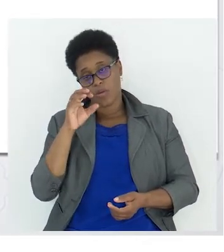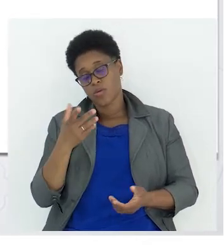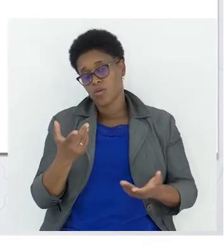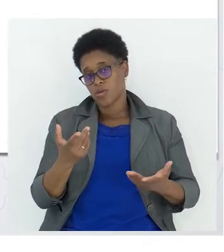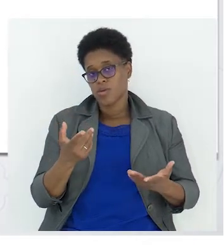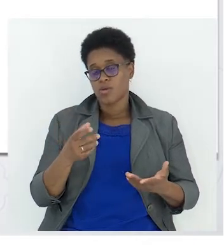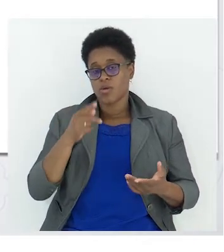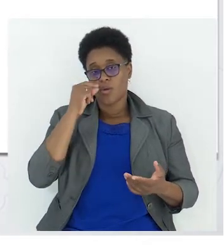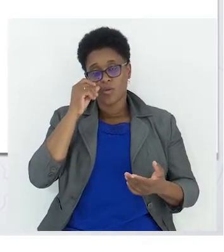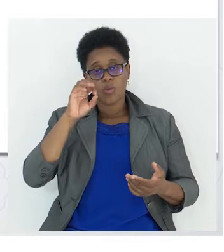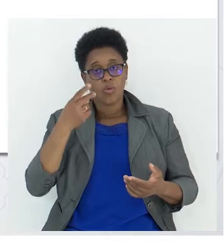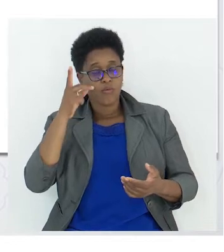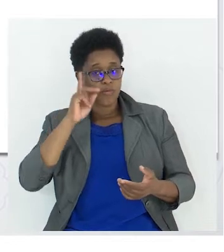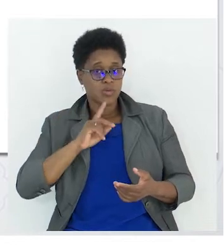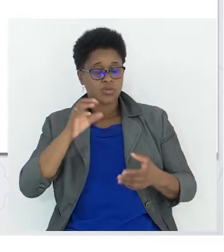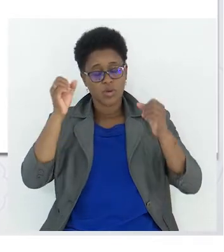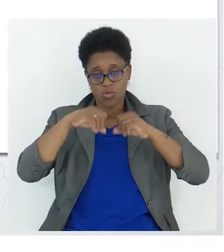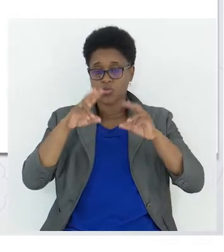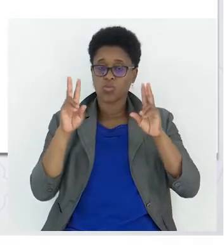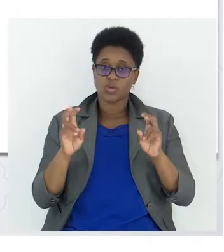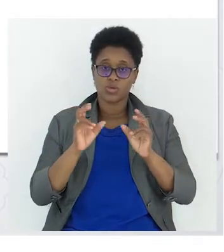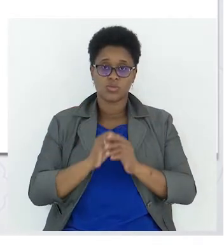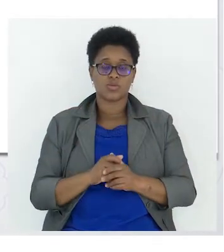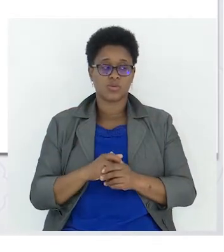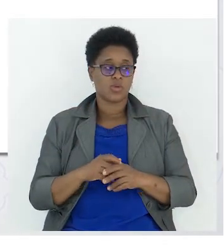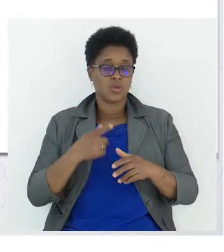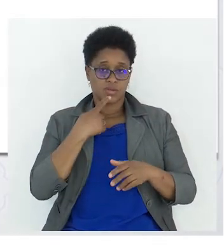com o contexto, tá bem?